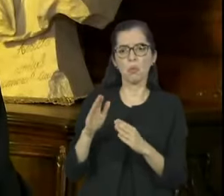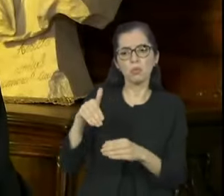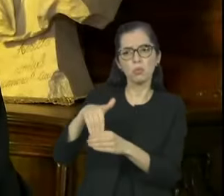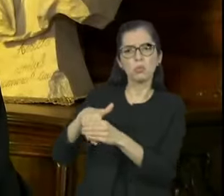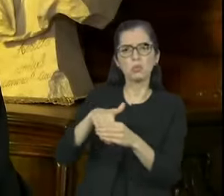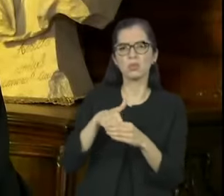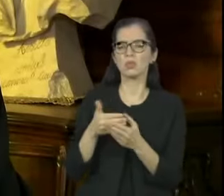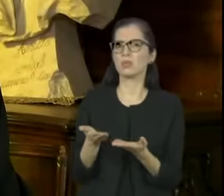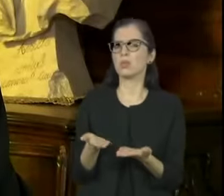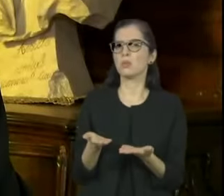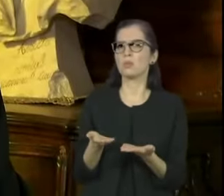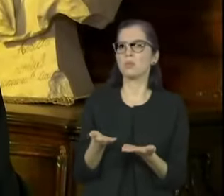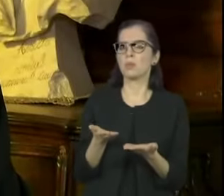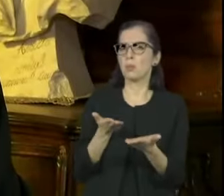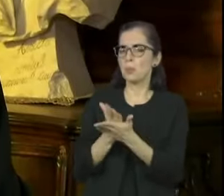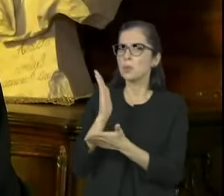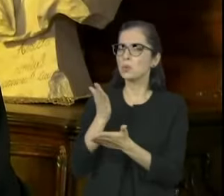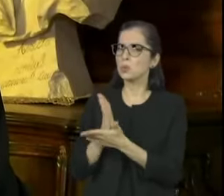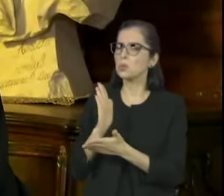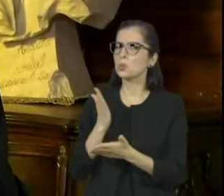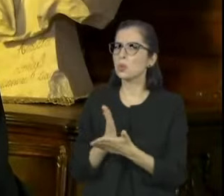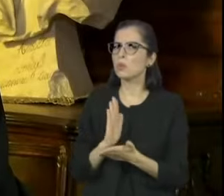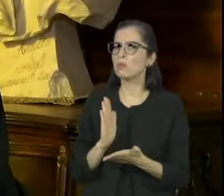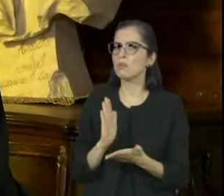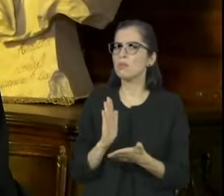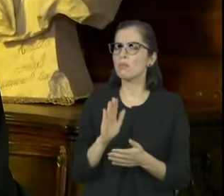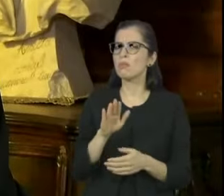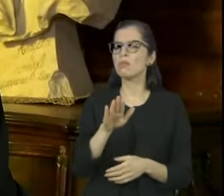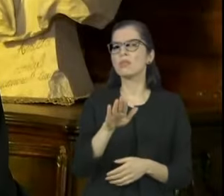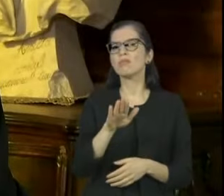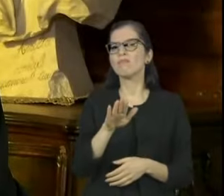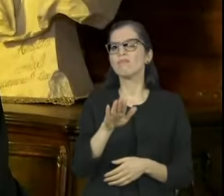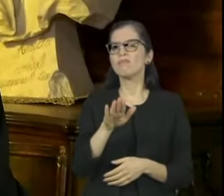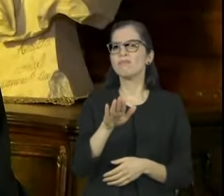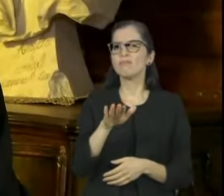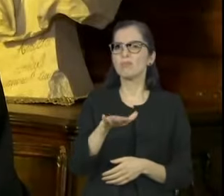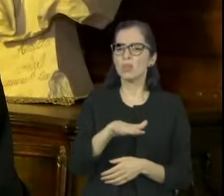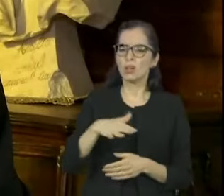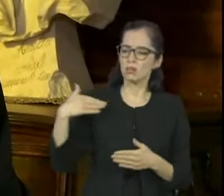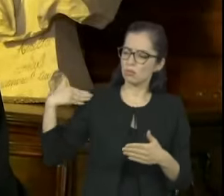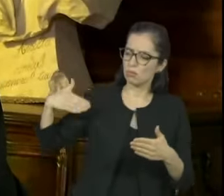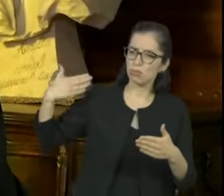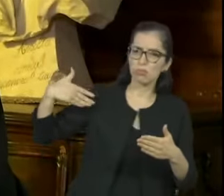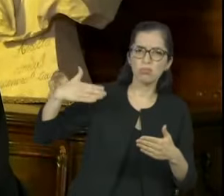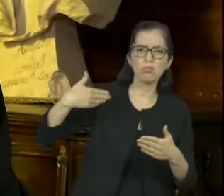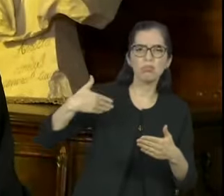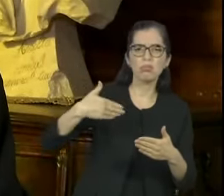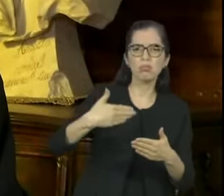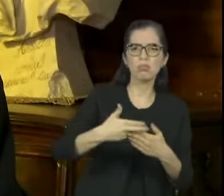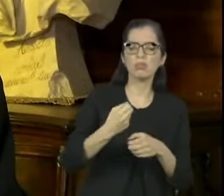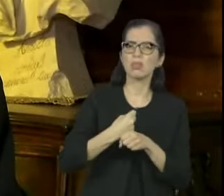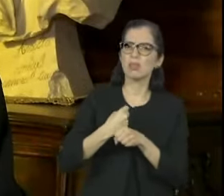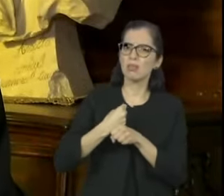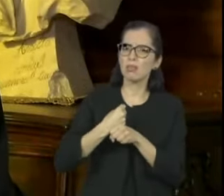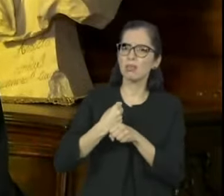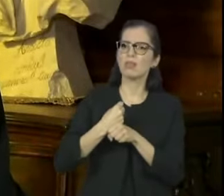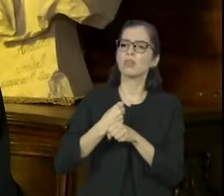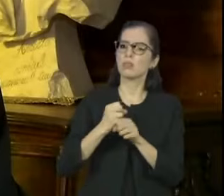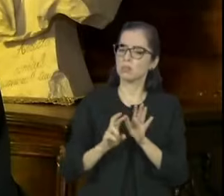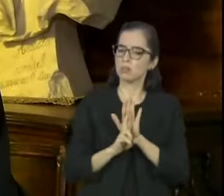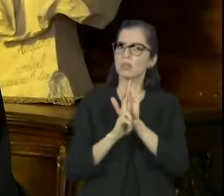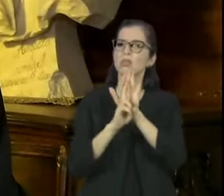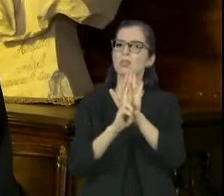e por isso mesmo eles assumiram nesses últimos anos uma representatividade